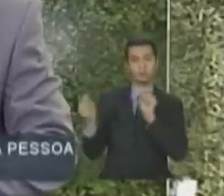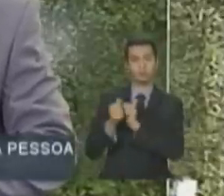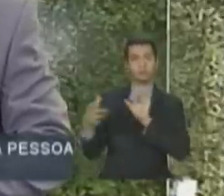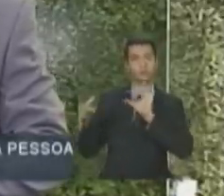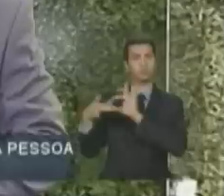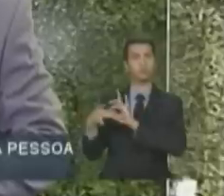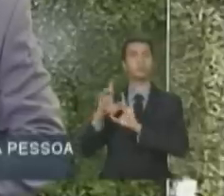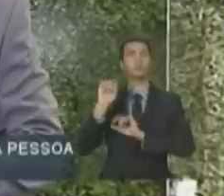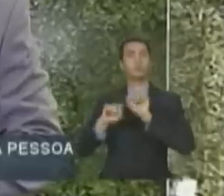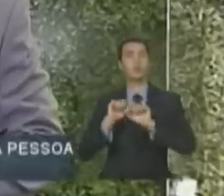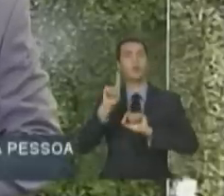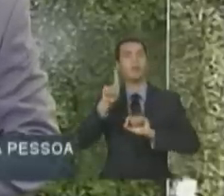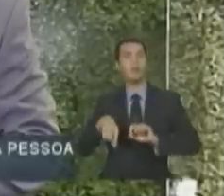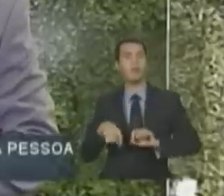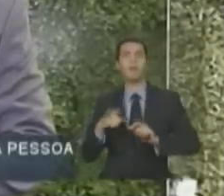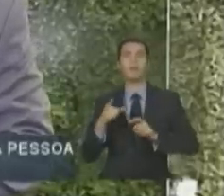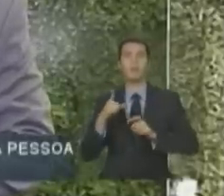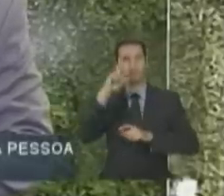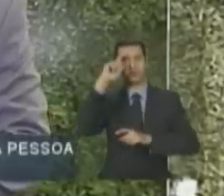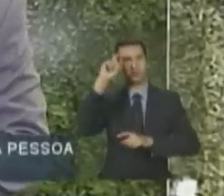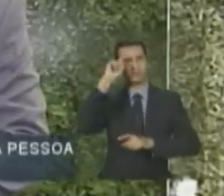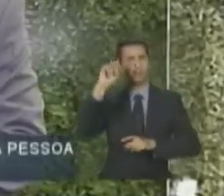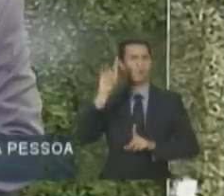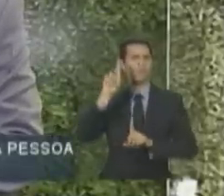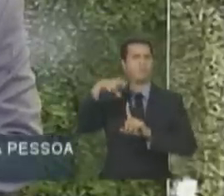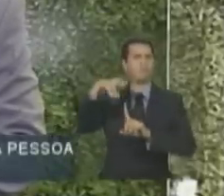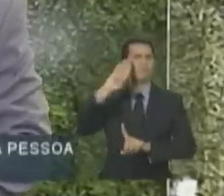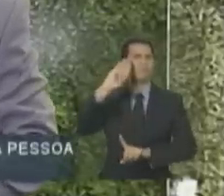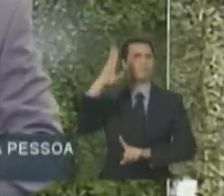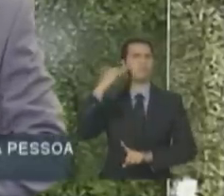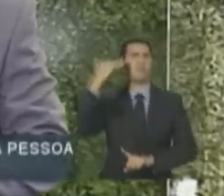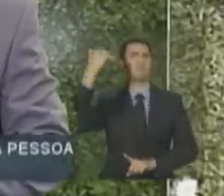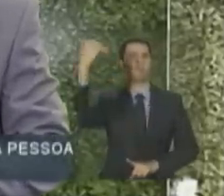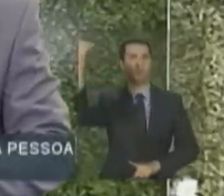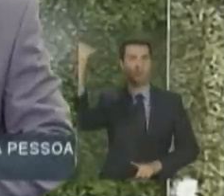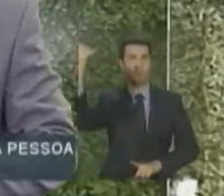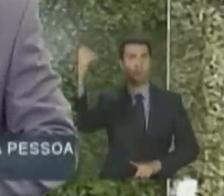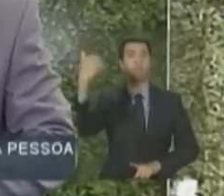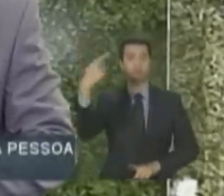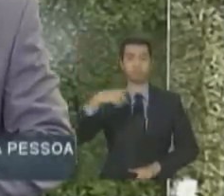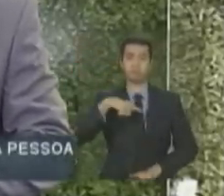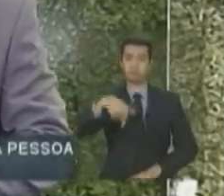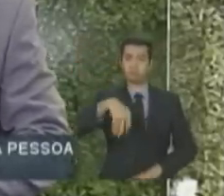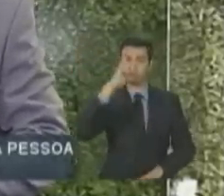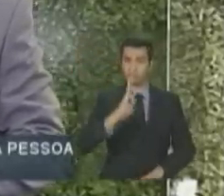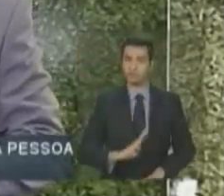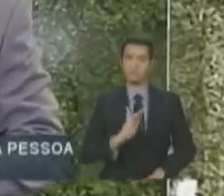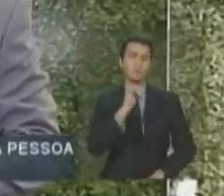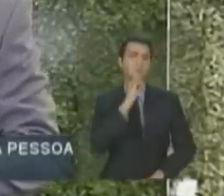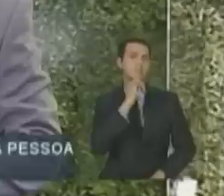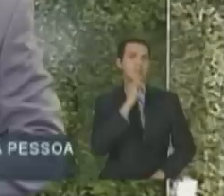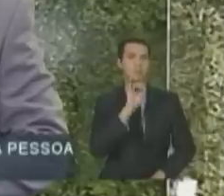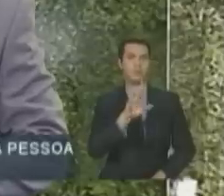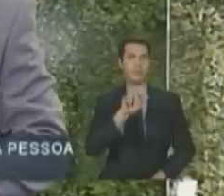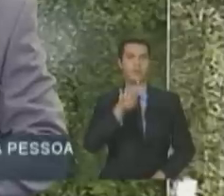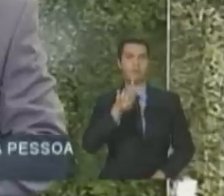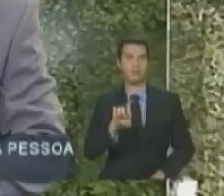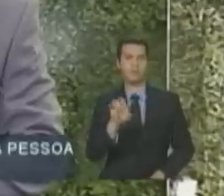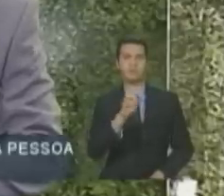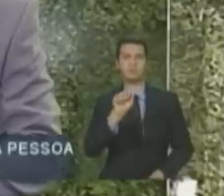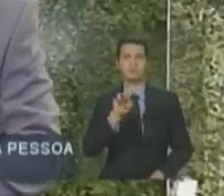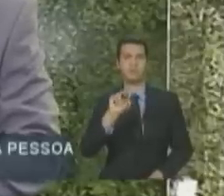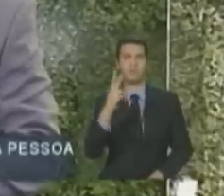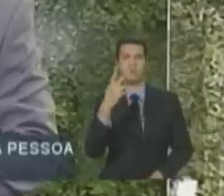a Rede Sara e tantas outras instituições de excelência que temos nesse Brasil, que nos ajudarão, né,